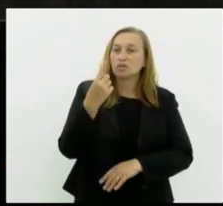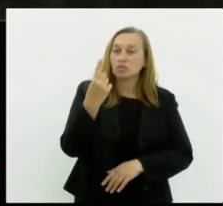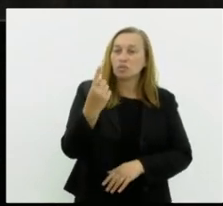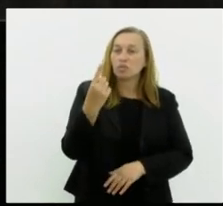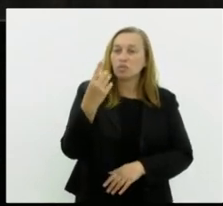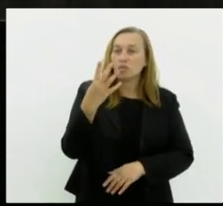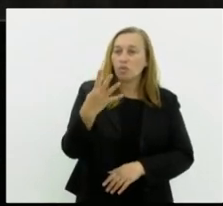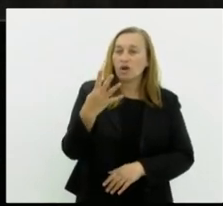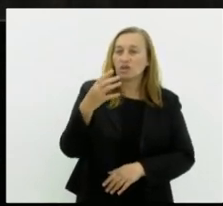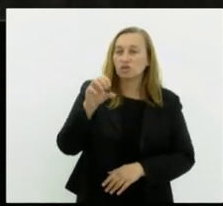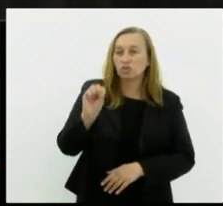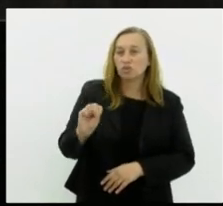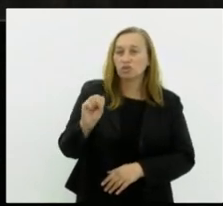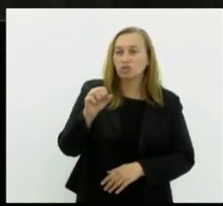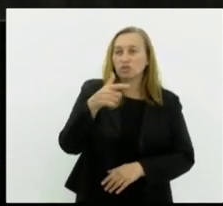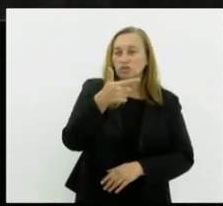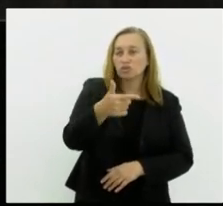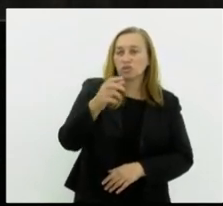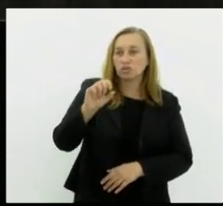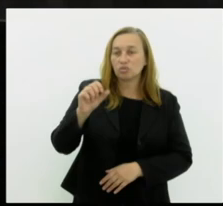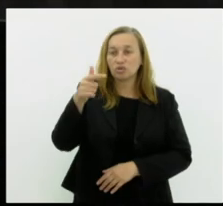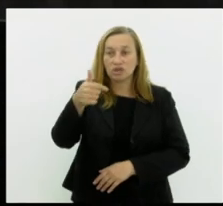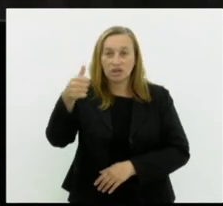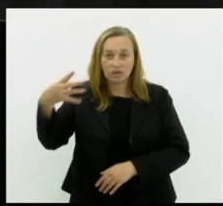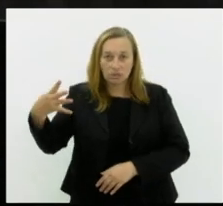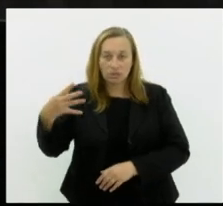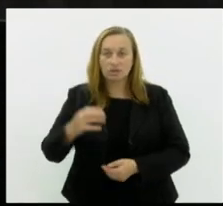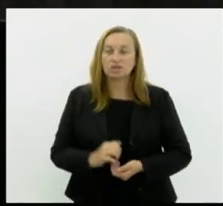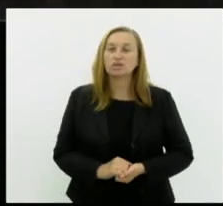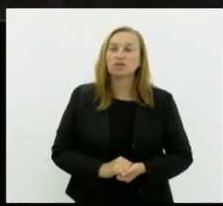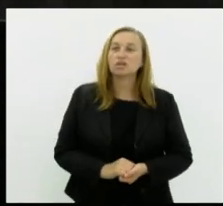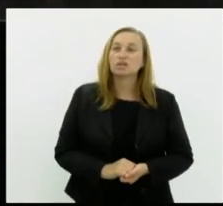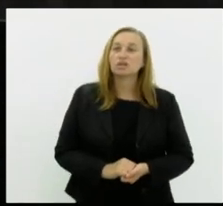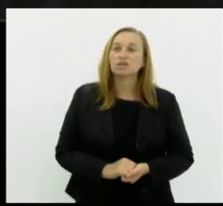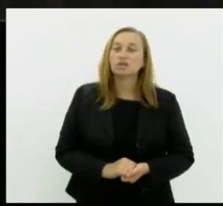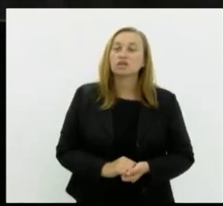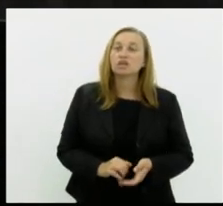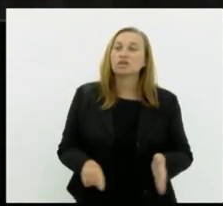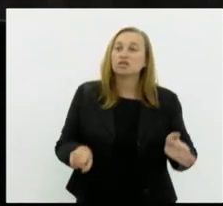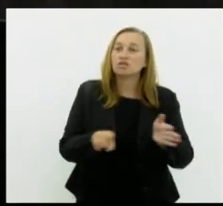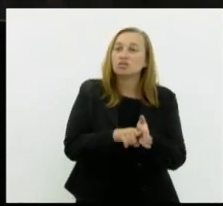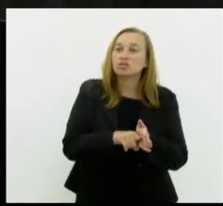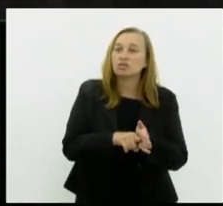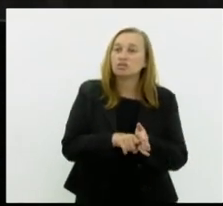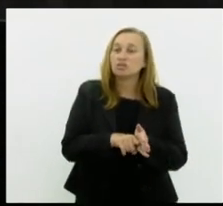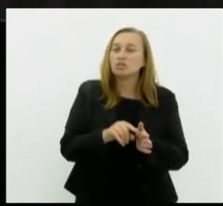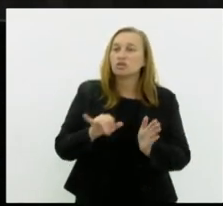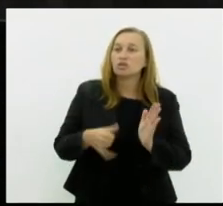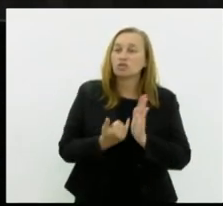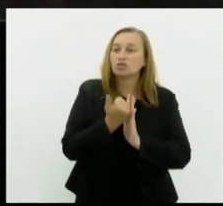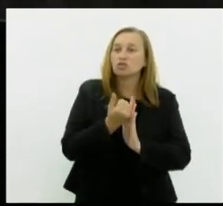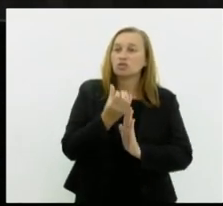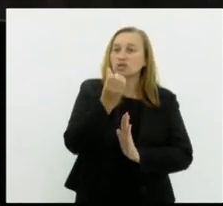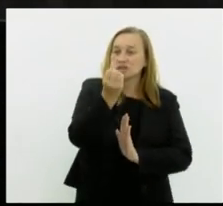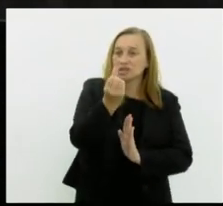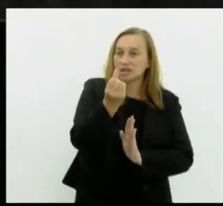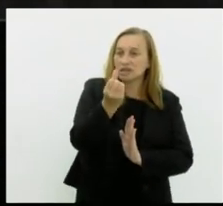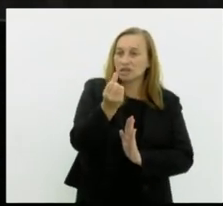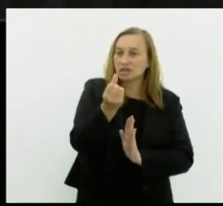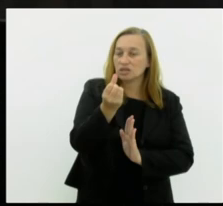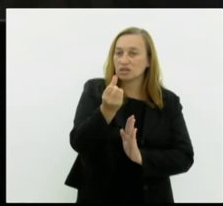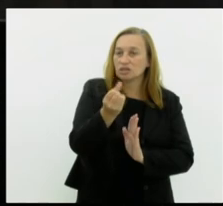148 de 2014, que reduziu o juro de 6 para